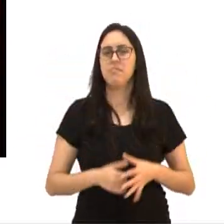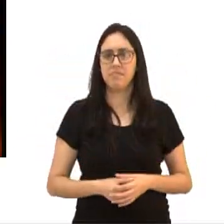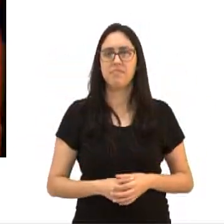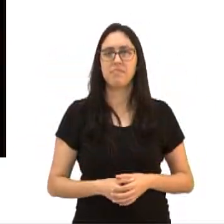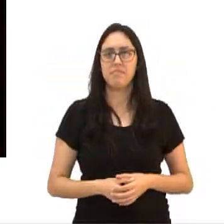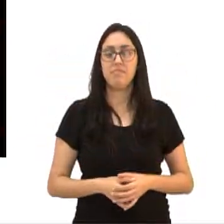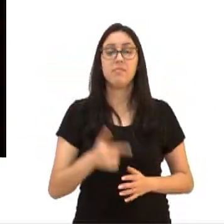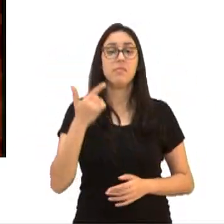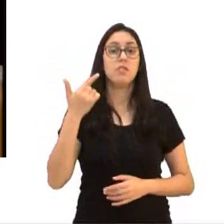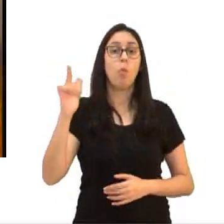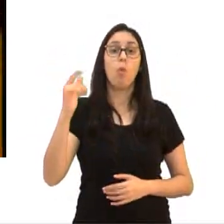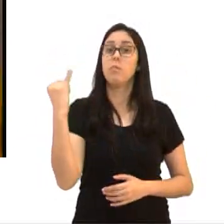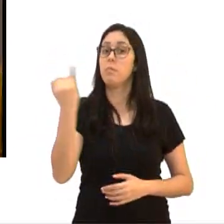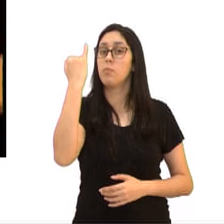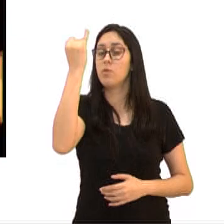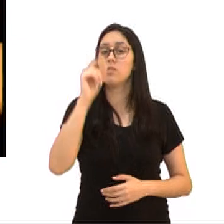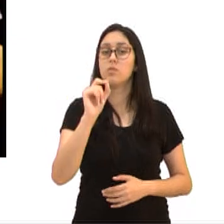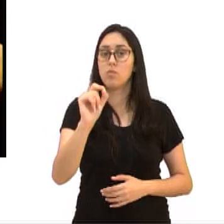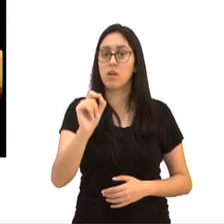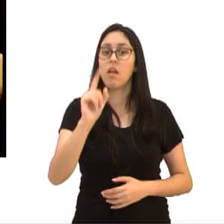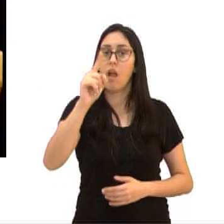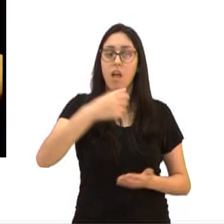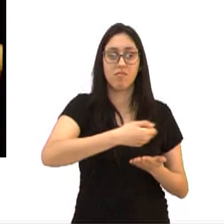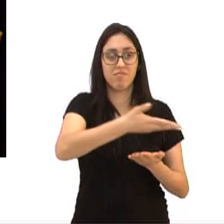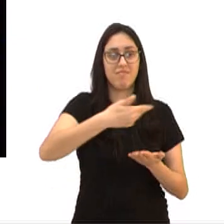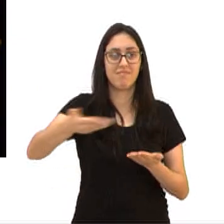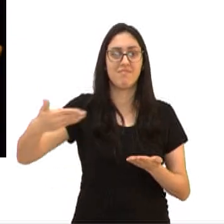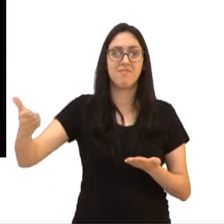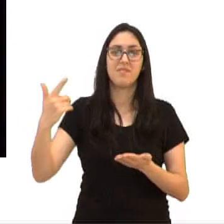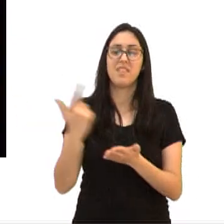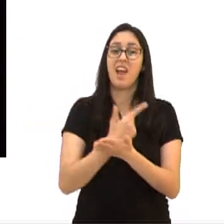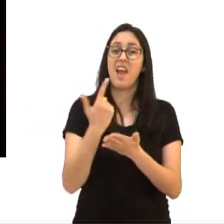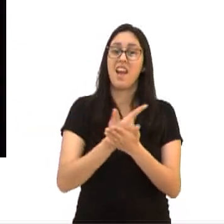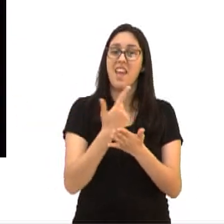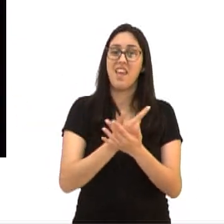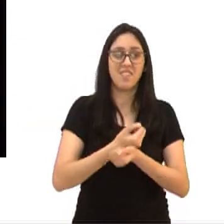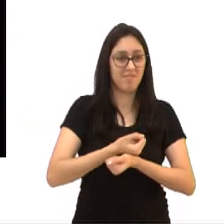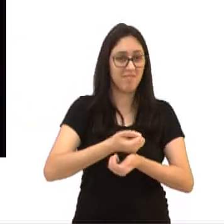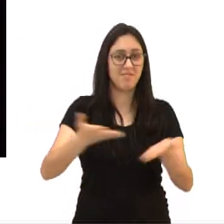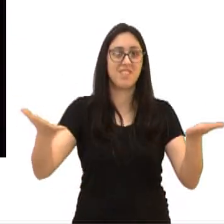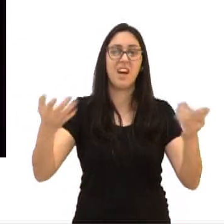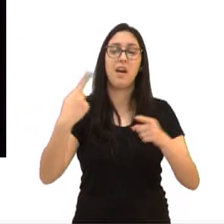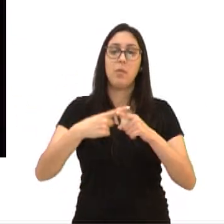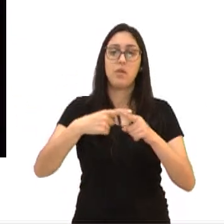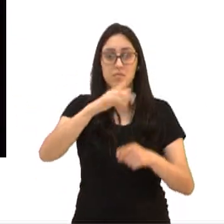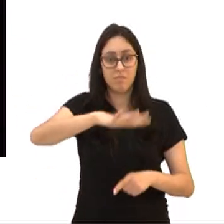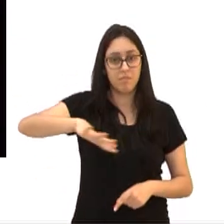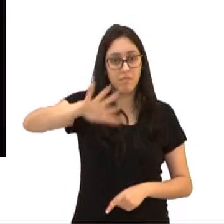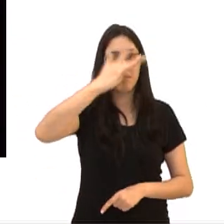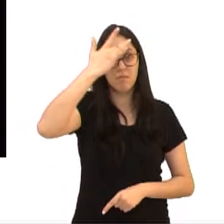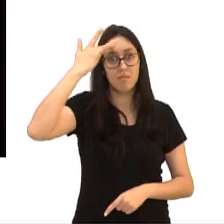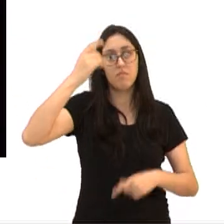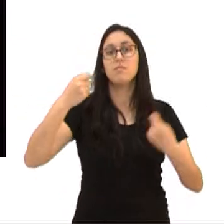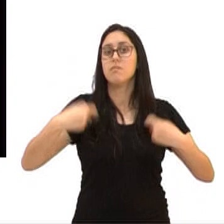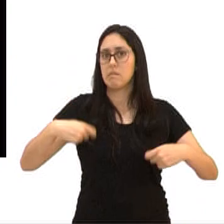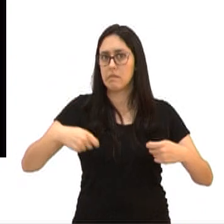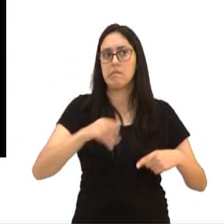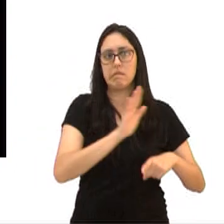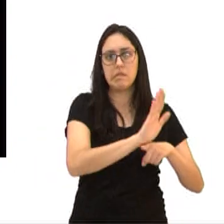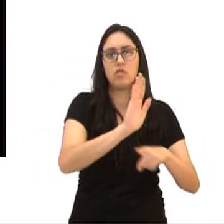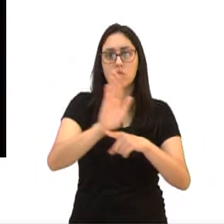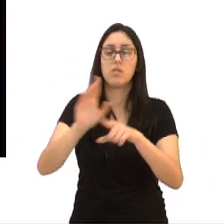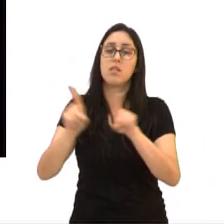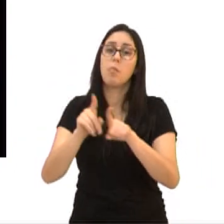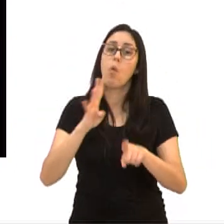Outra atividade importante é a distribuição de livros, que é uma forma de mantermos a comunidade financeiramente e também